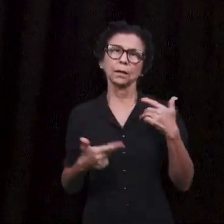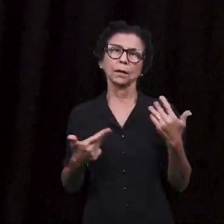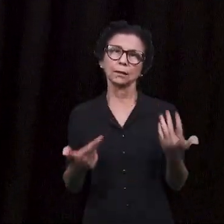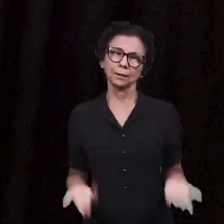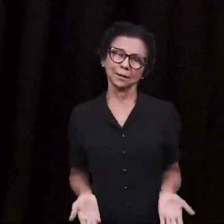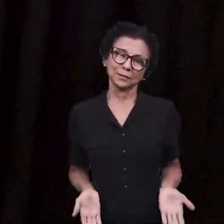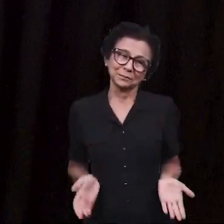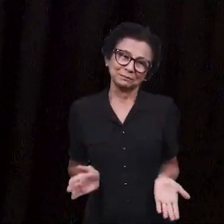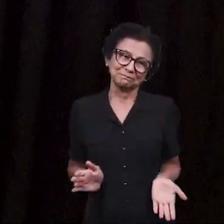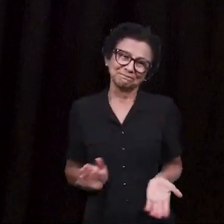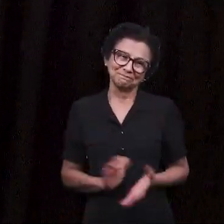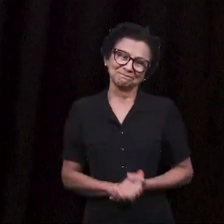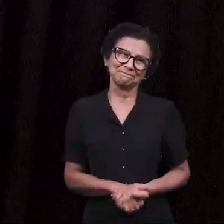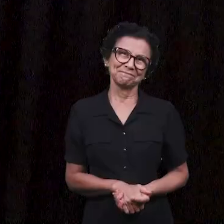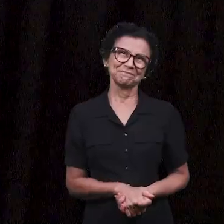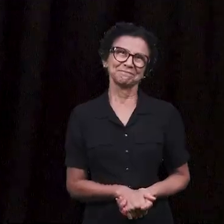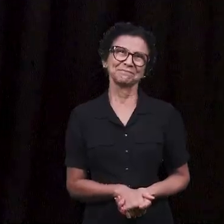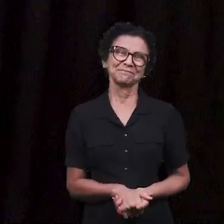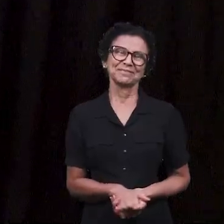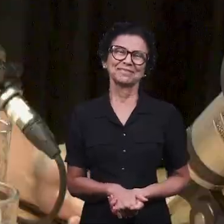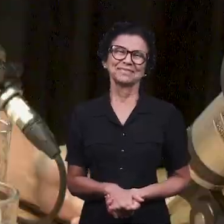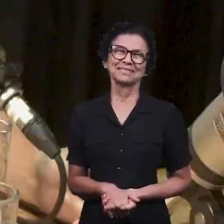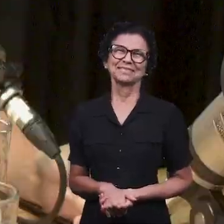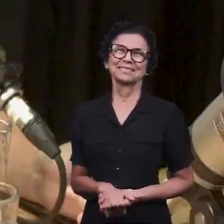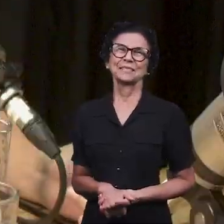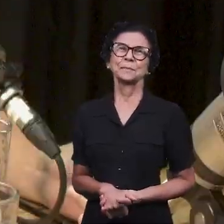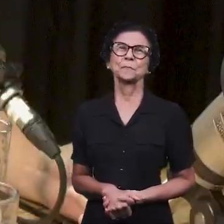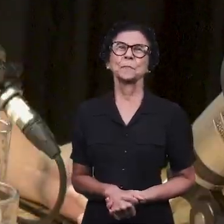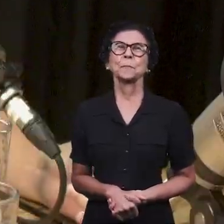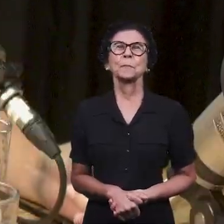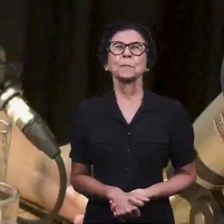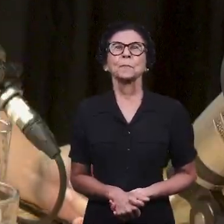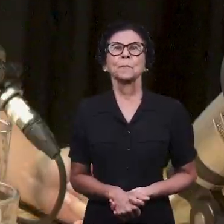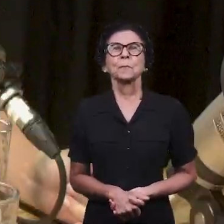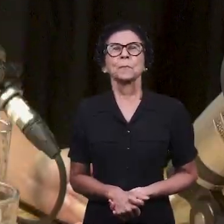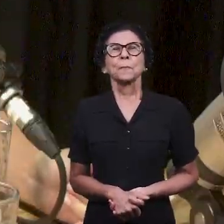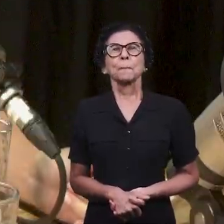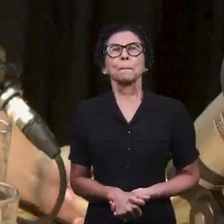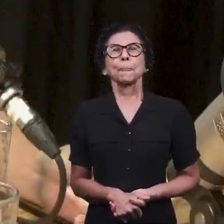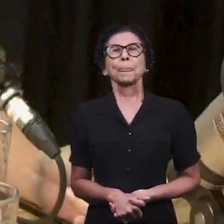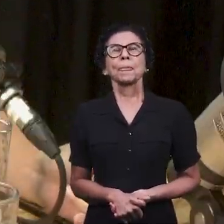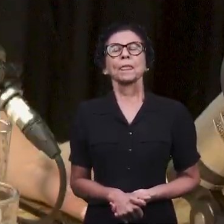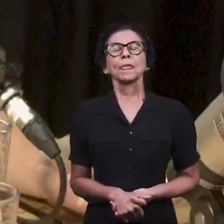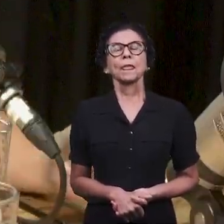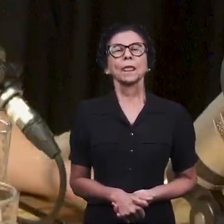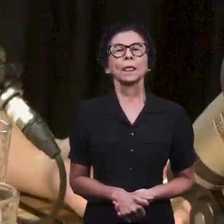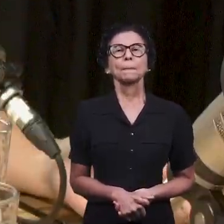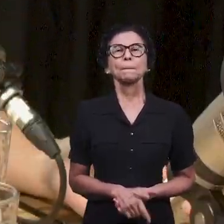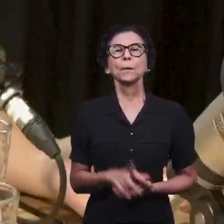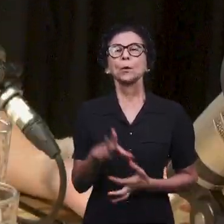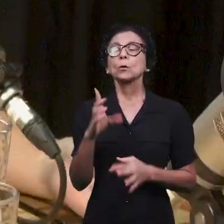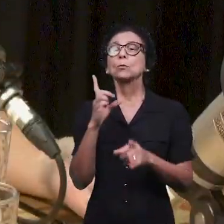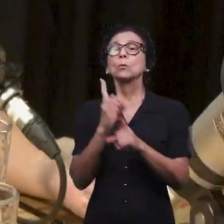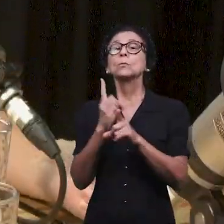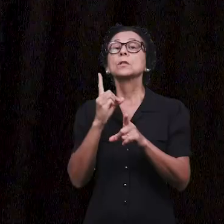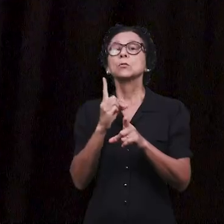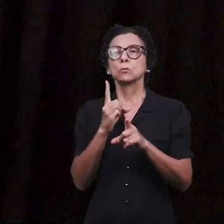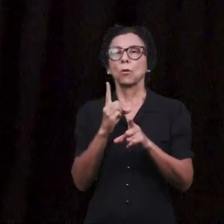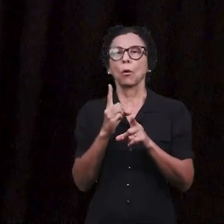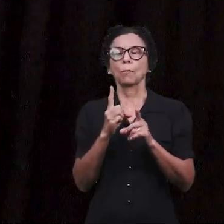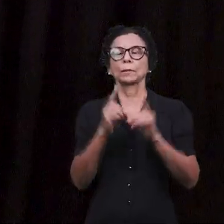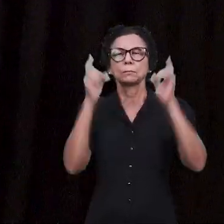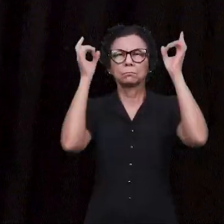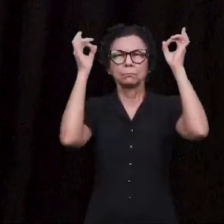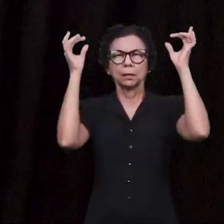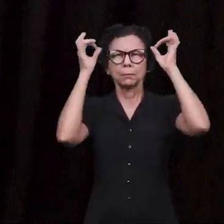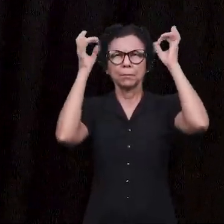correto, bom caminho. Não é o ideal, exatamente. Então, para a gente continuar, como é que é feito o diagnóstico? Então, Bruno,